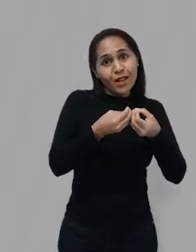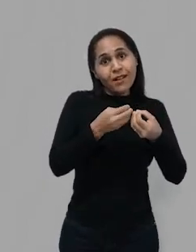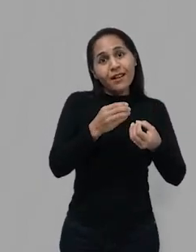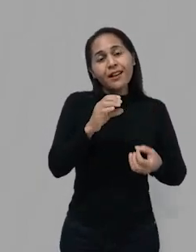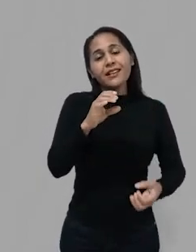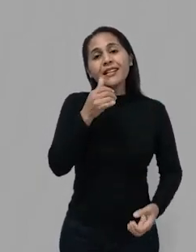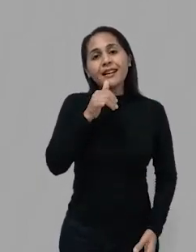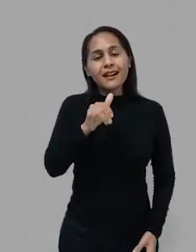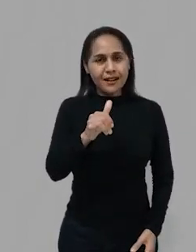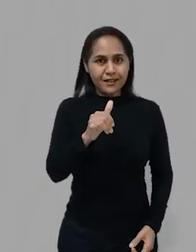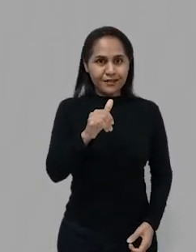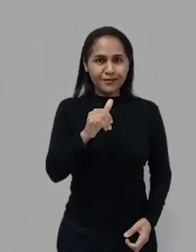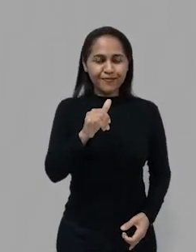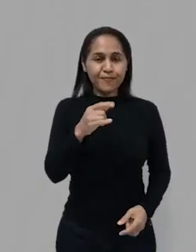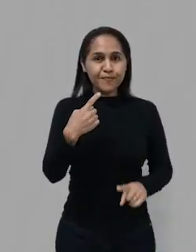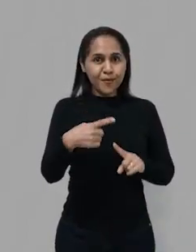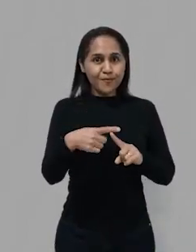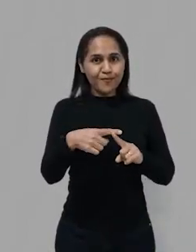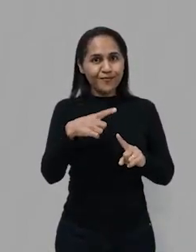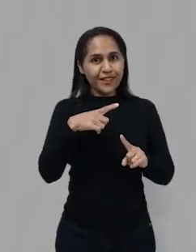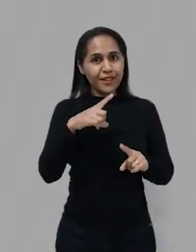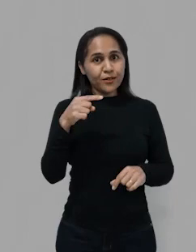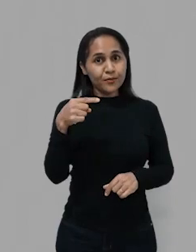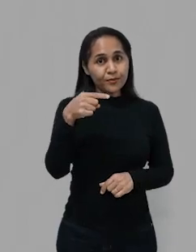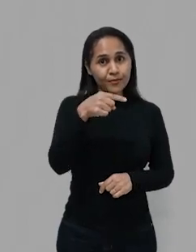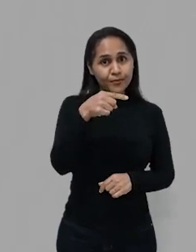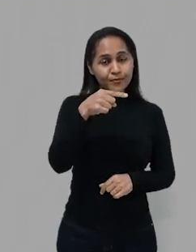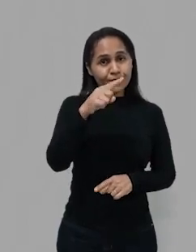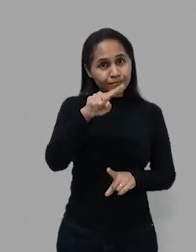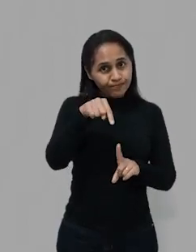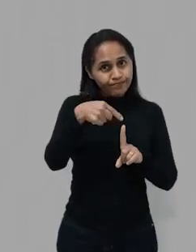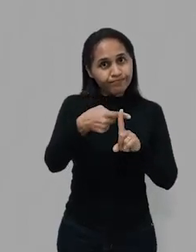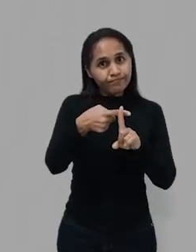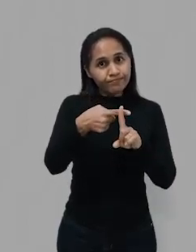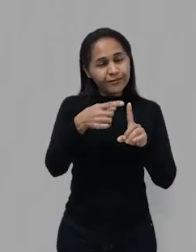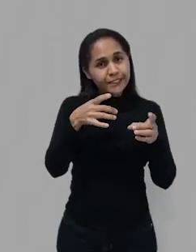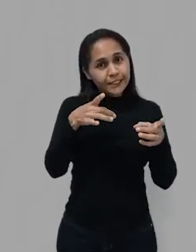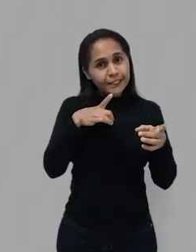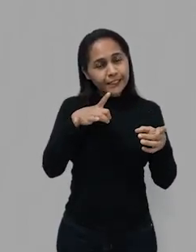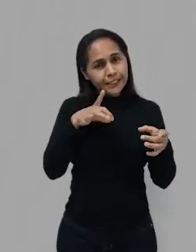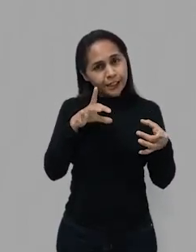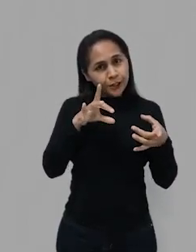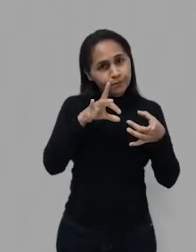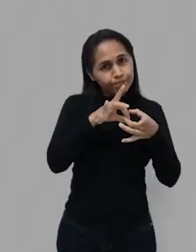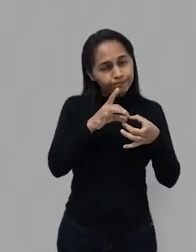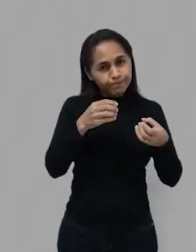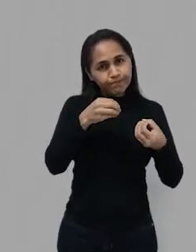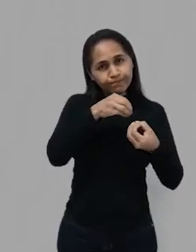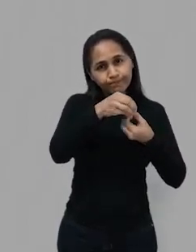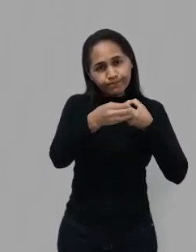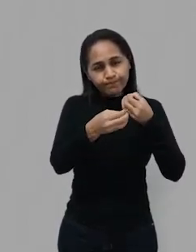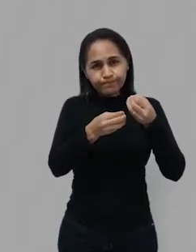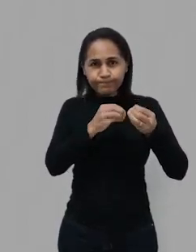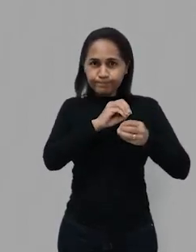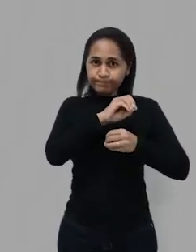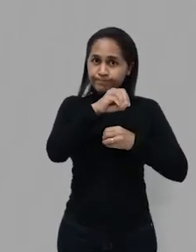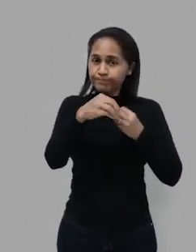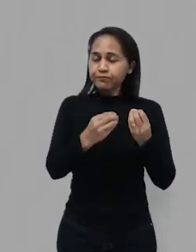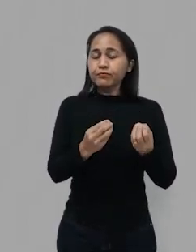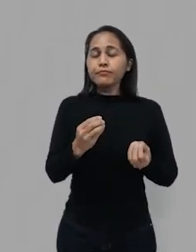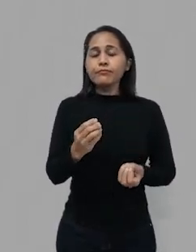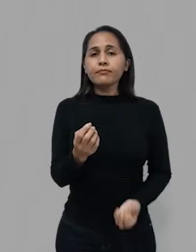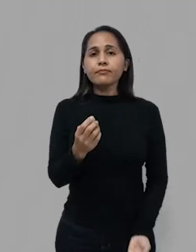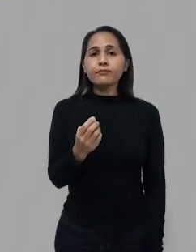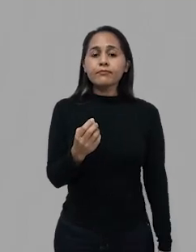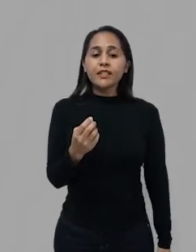porque sabemos que positivo atrai negativo, tudo bem? Então eles formam um aglomerado. Quando esses